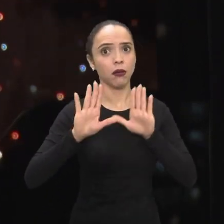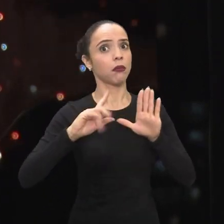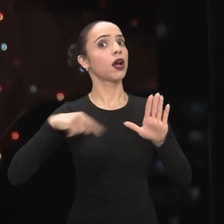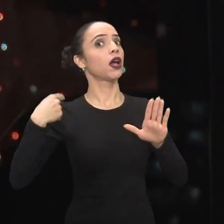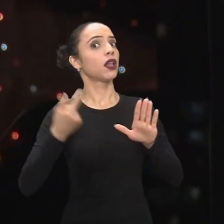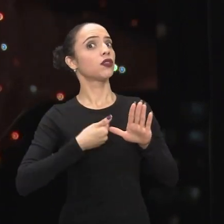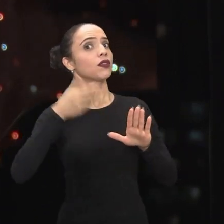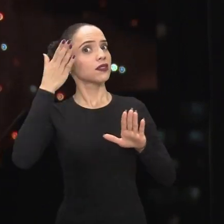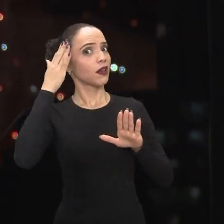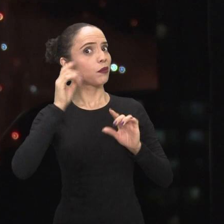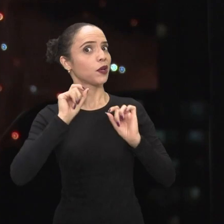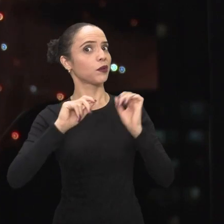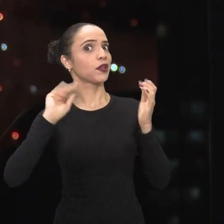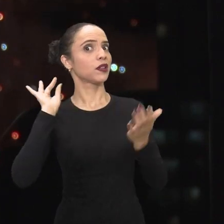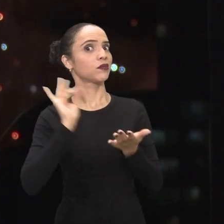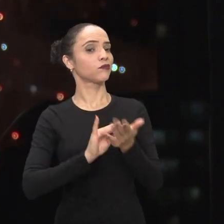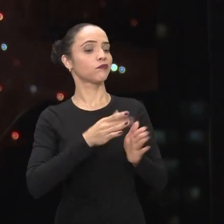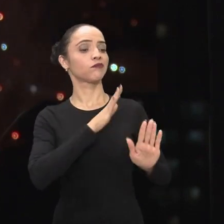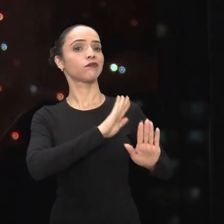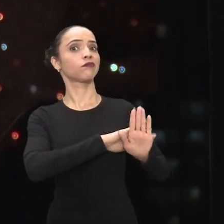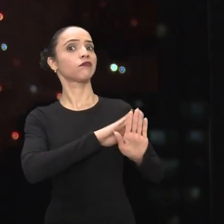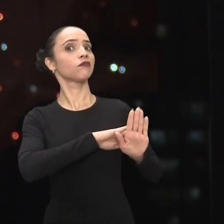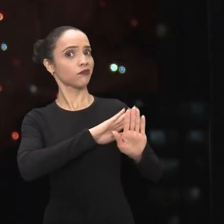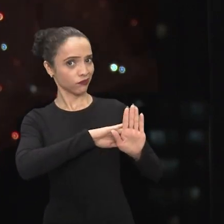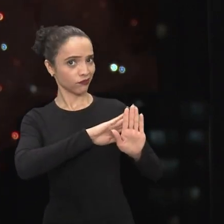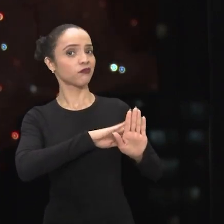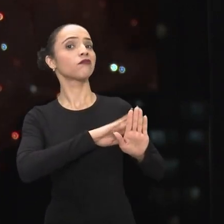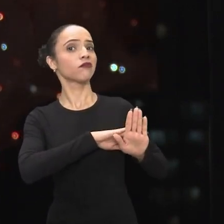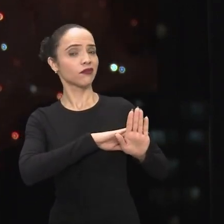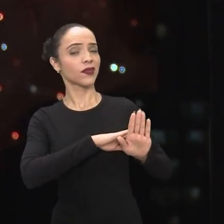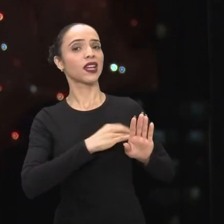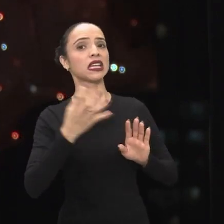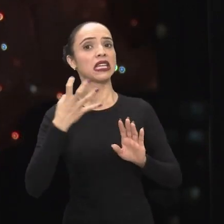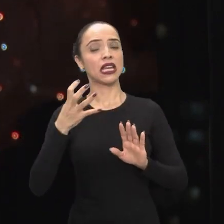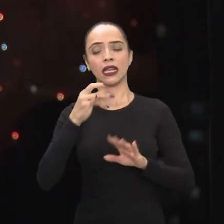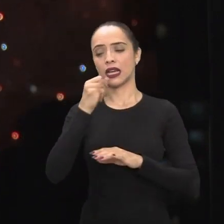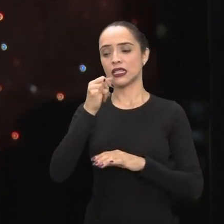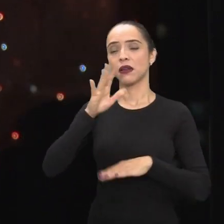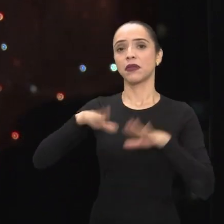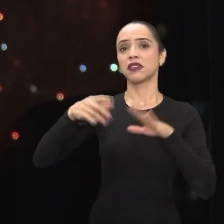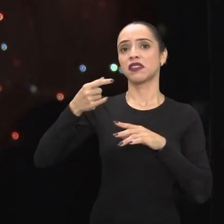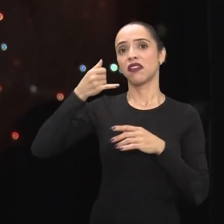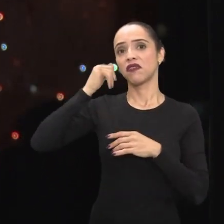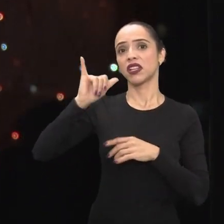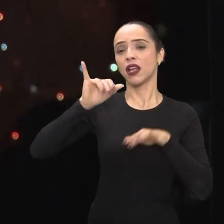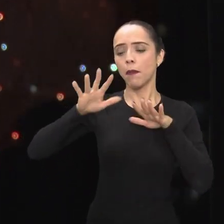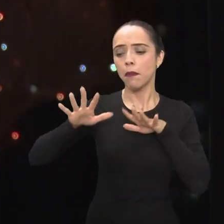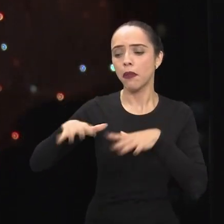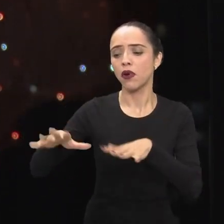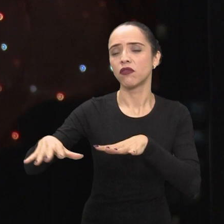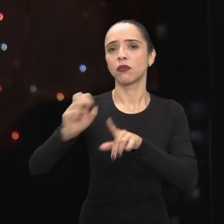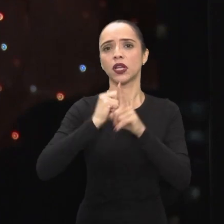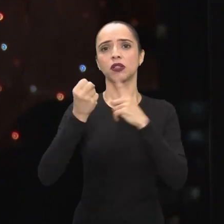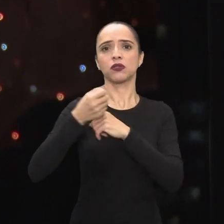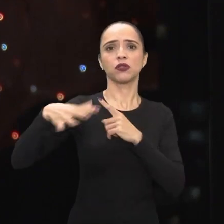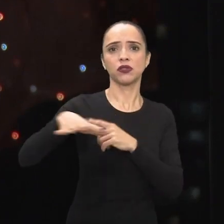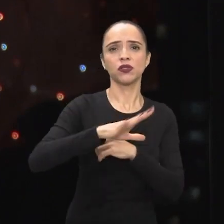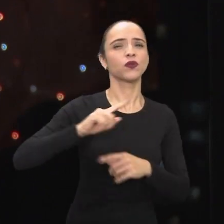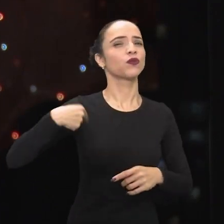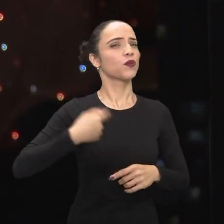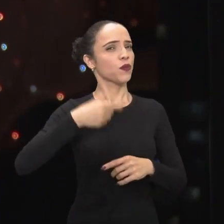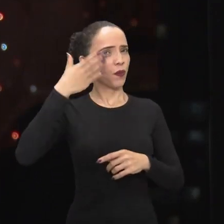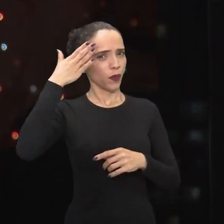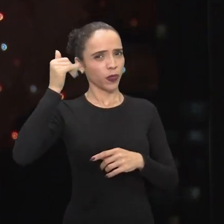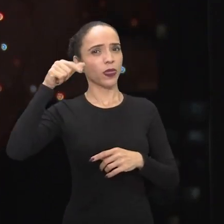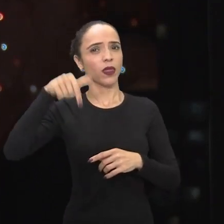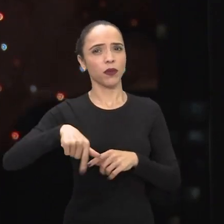a gente sabe o que que tá por trás disso né é coibir movimentos sociais né no campo a gente sabe que